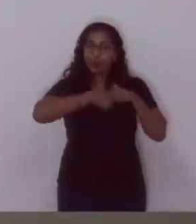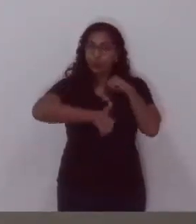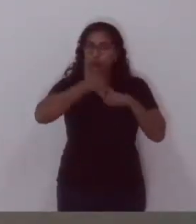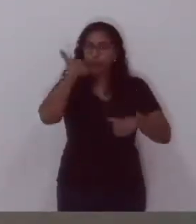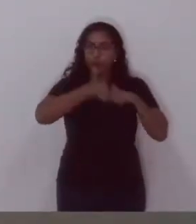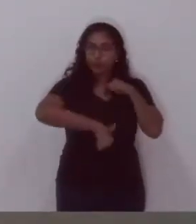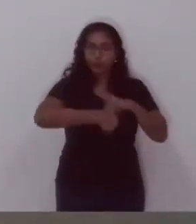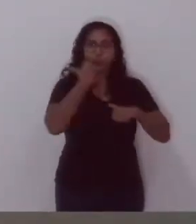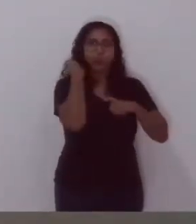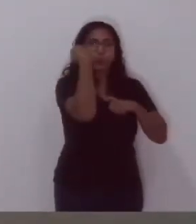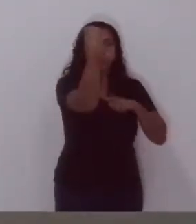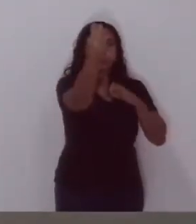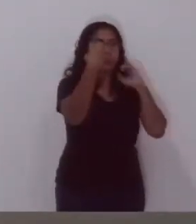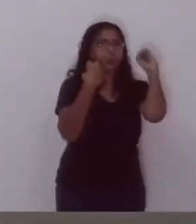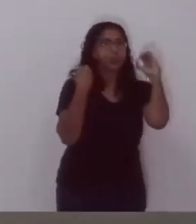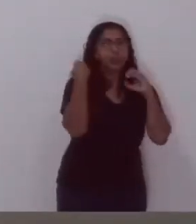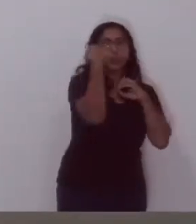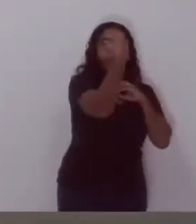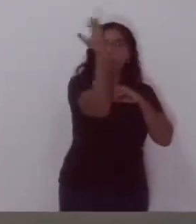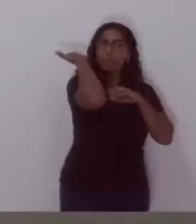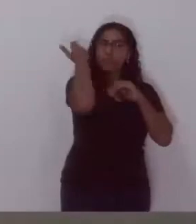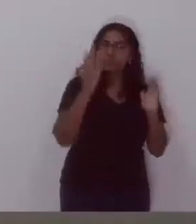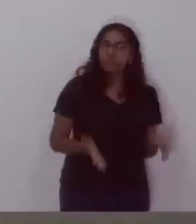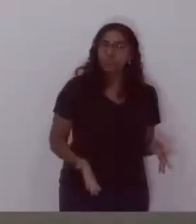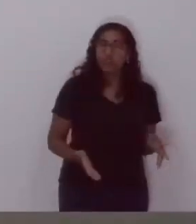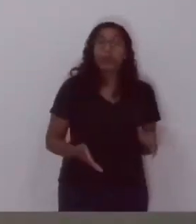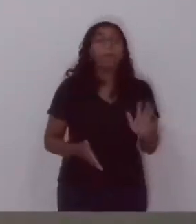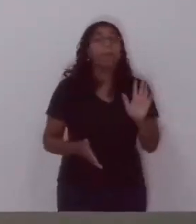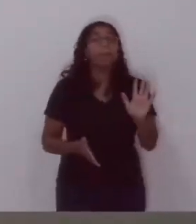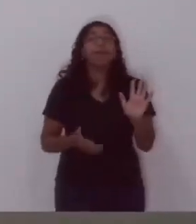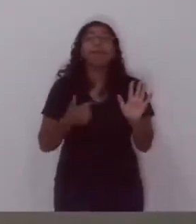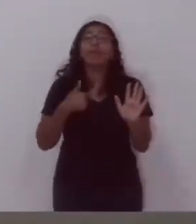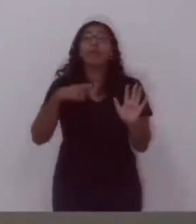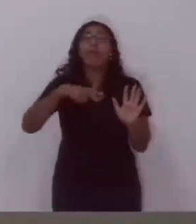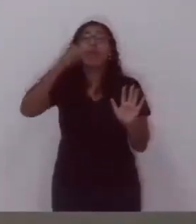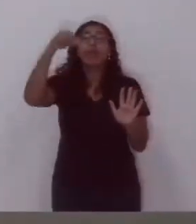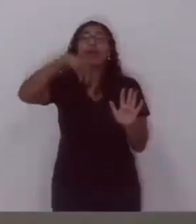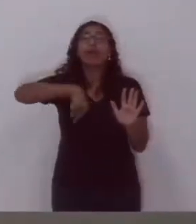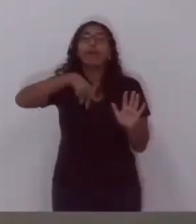mas escolhi Vinhedo para morar, e não perde nada para alguns